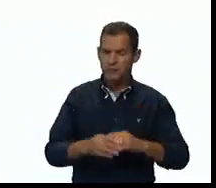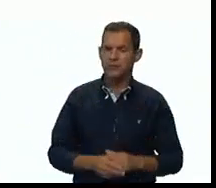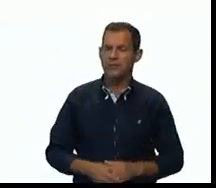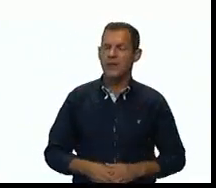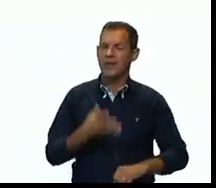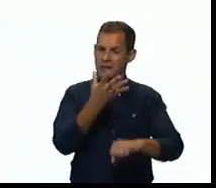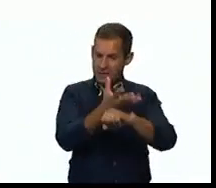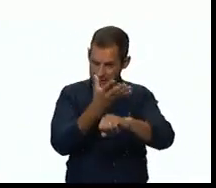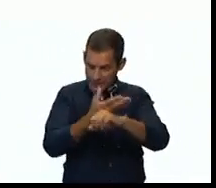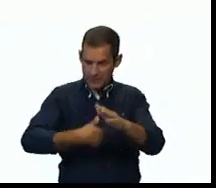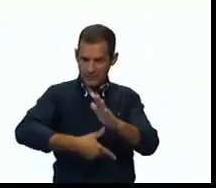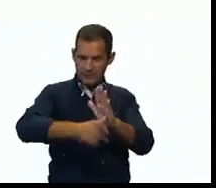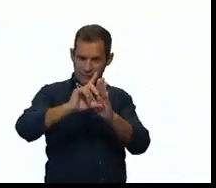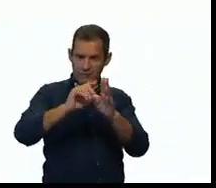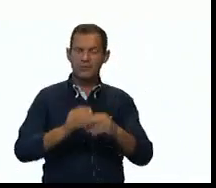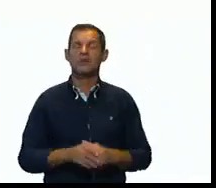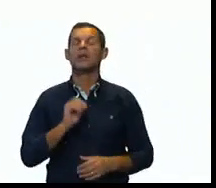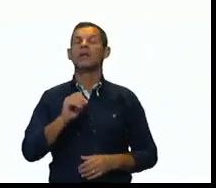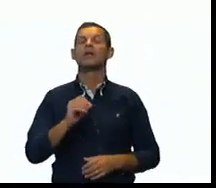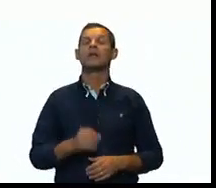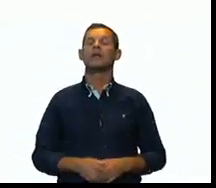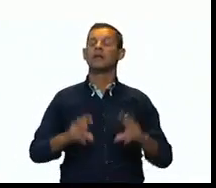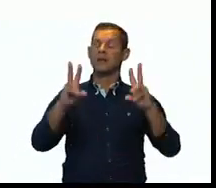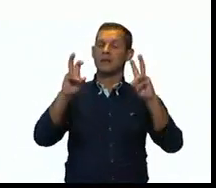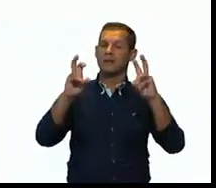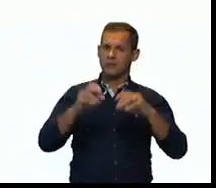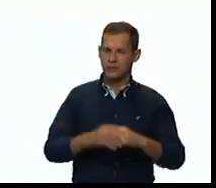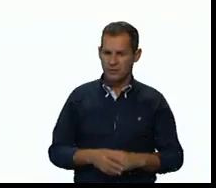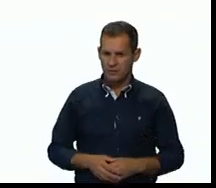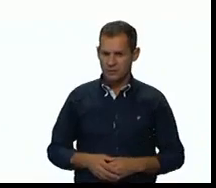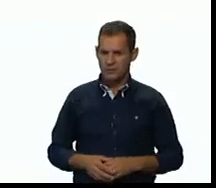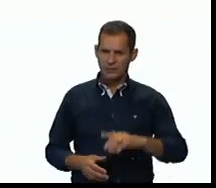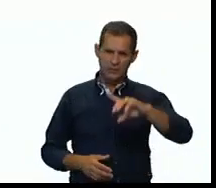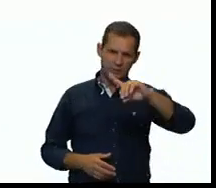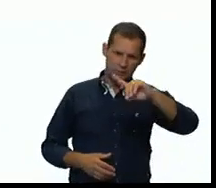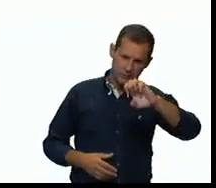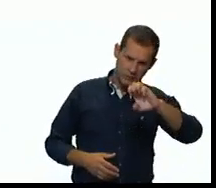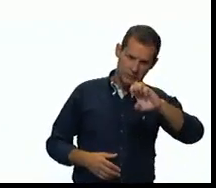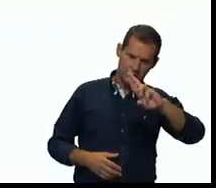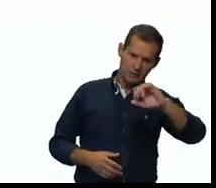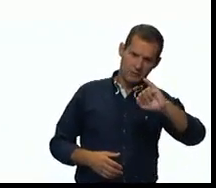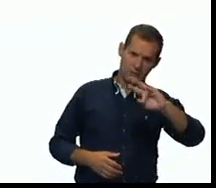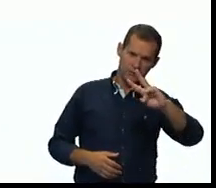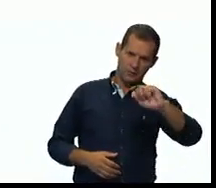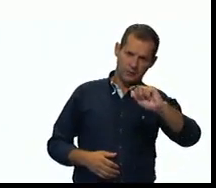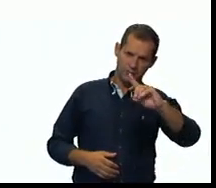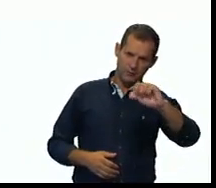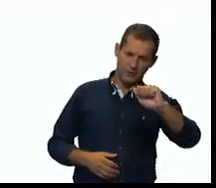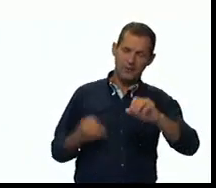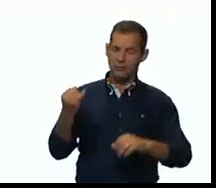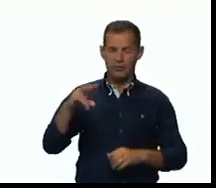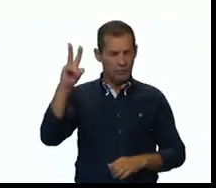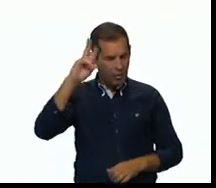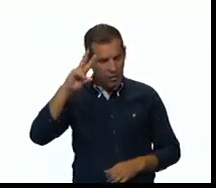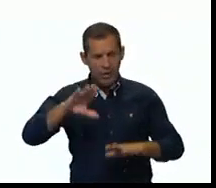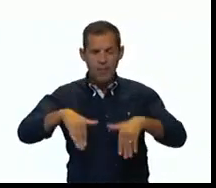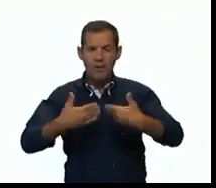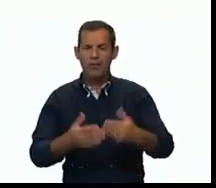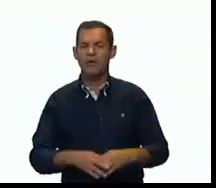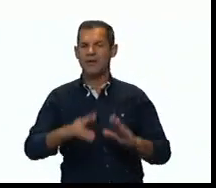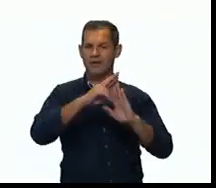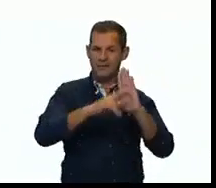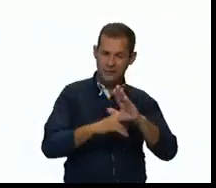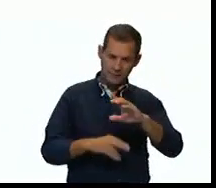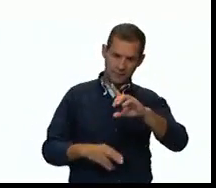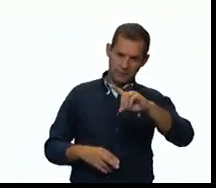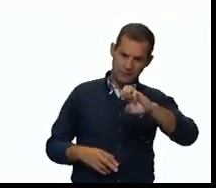em disciplinas anteriores, que é o conteúdo de derivada. É importante que você relembre quais são as regras